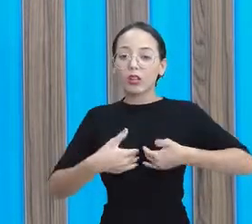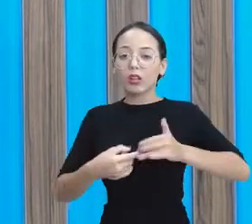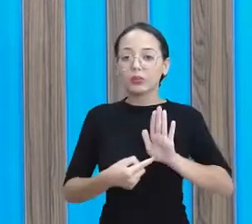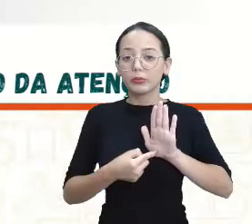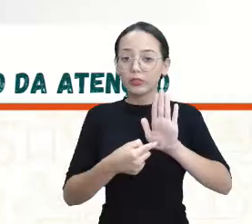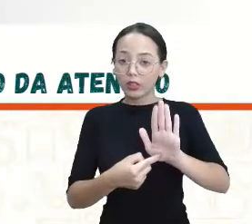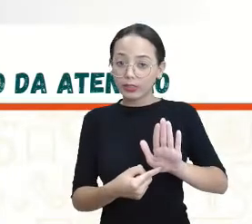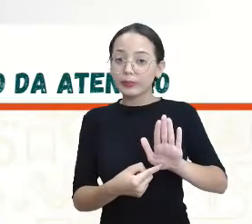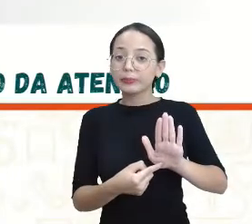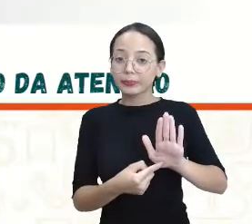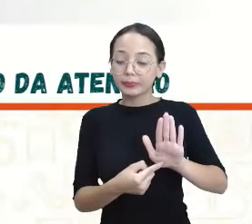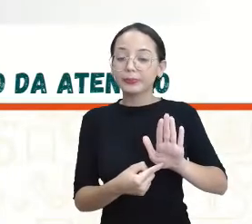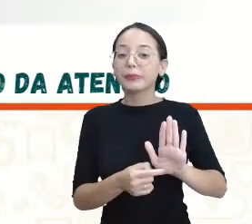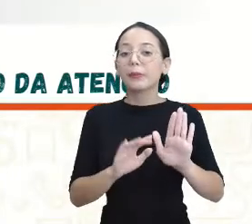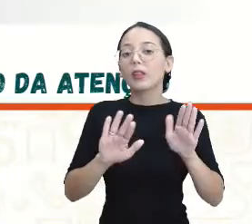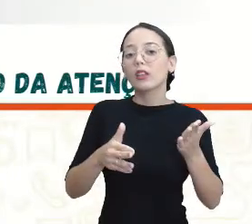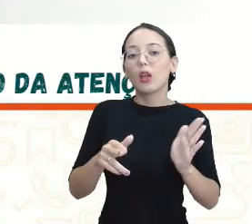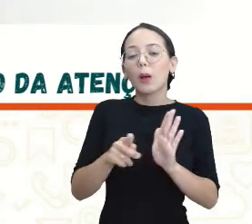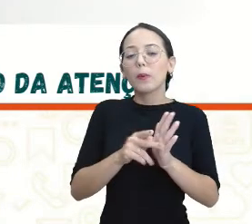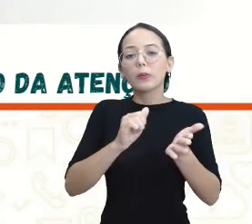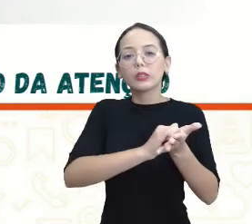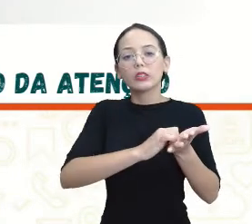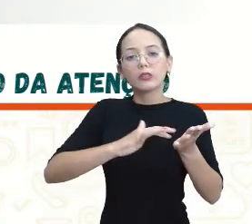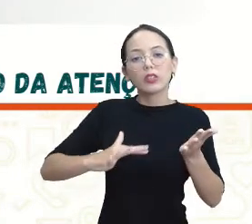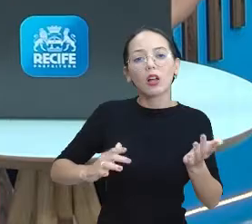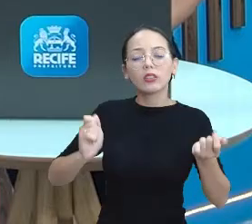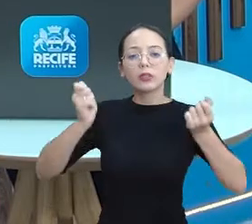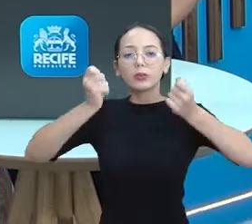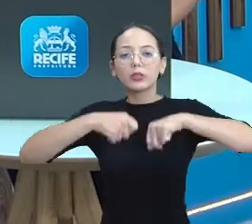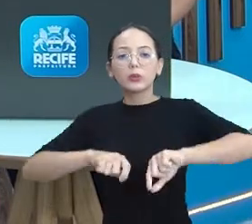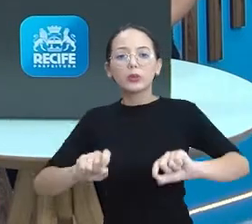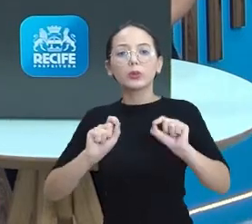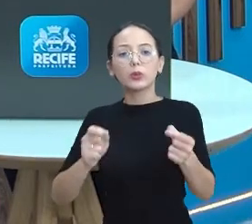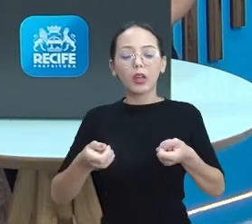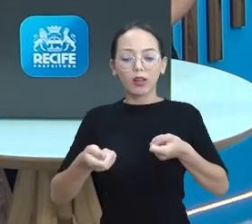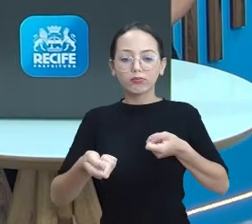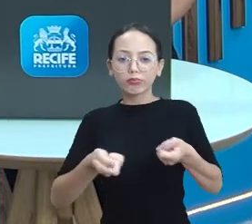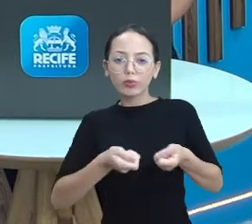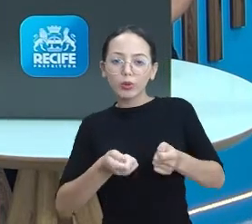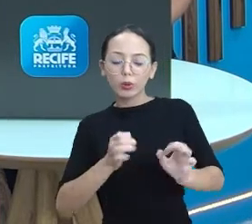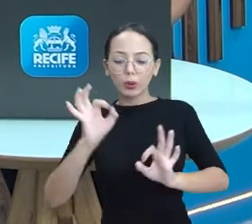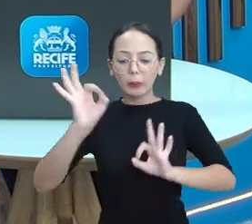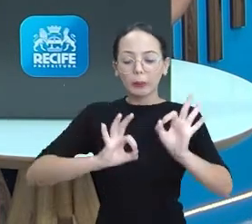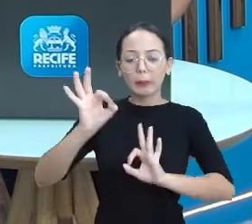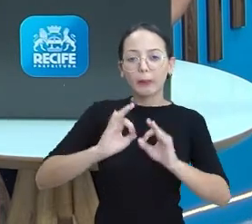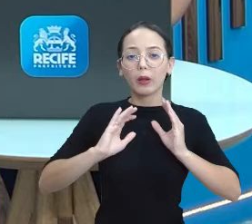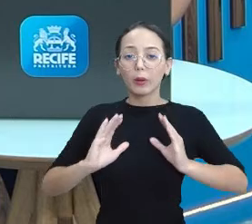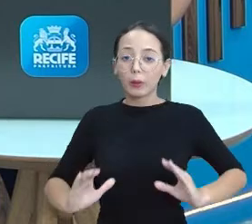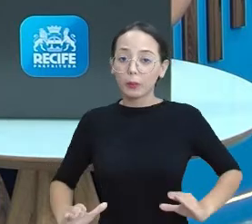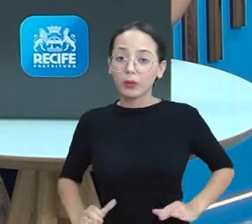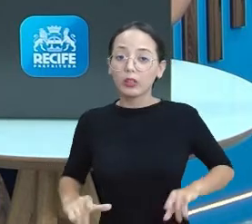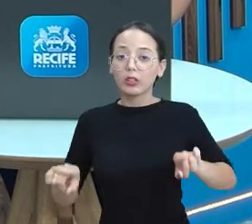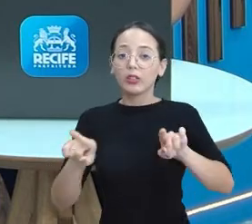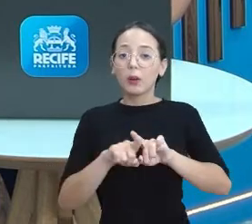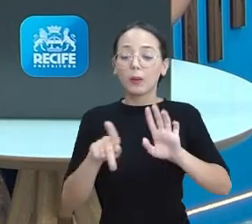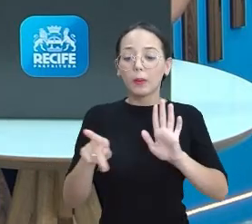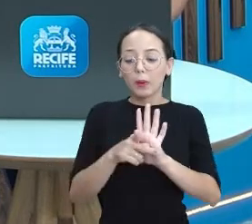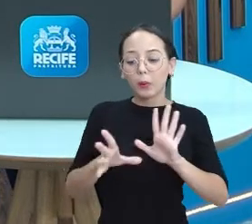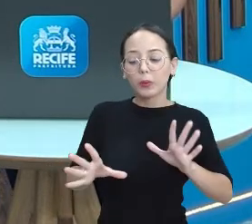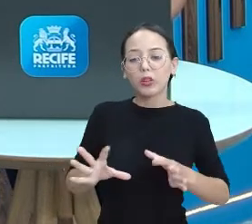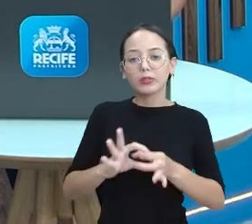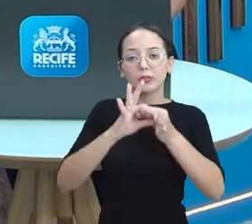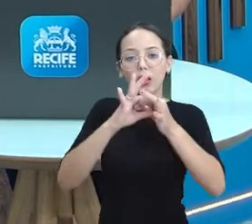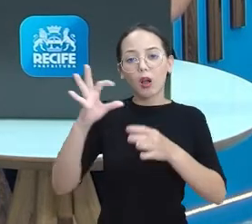apresentam. Então, são atividades que possibilitam o manejo de comportamento e são atividades que estão